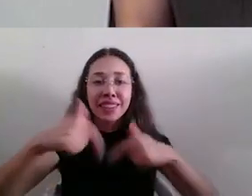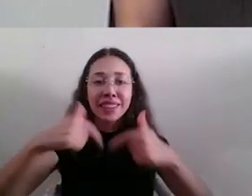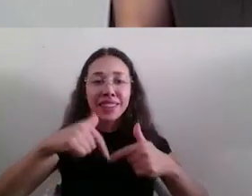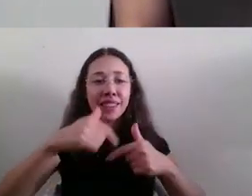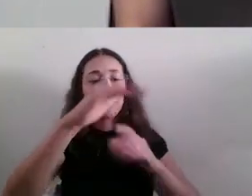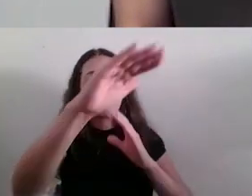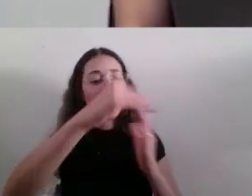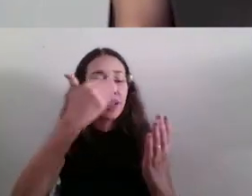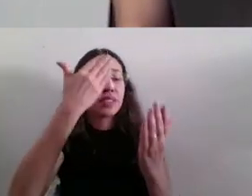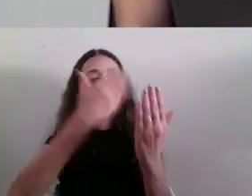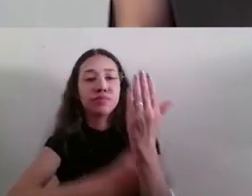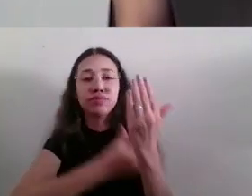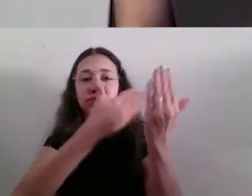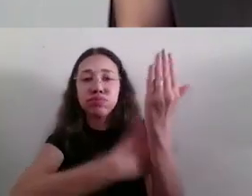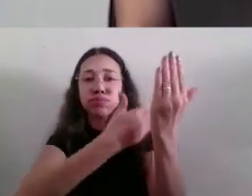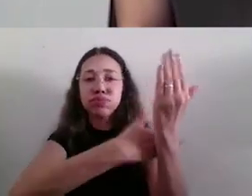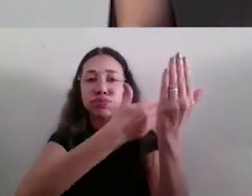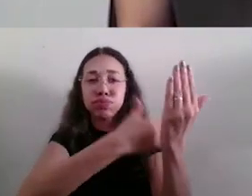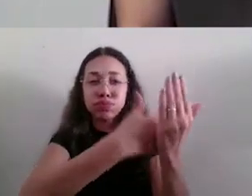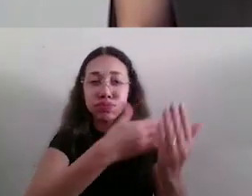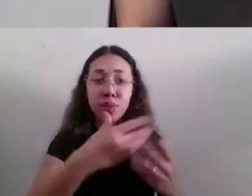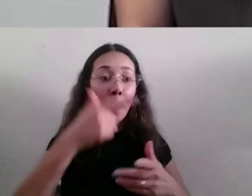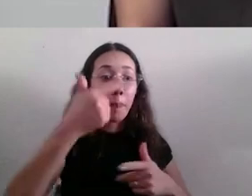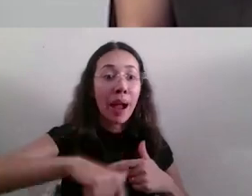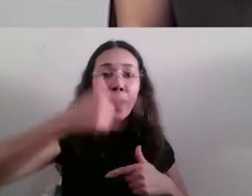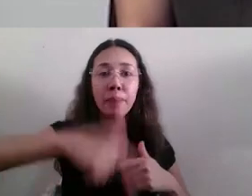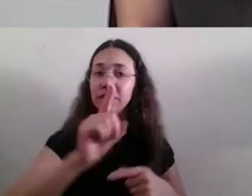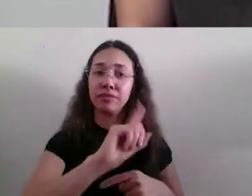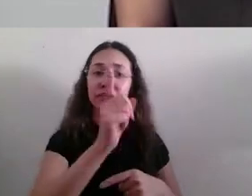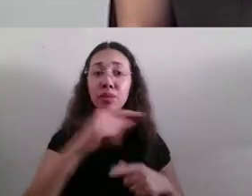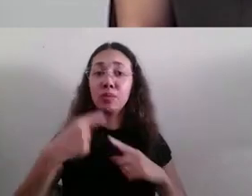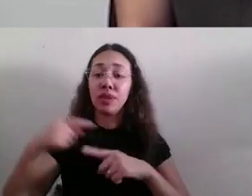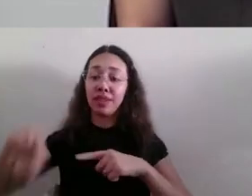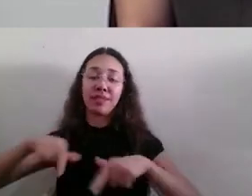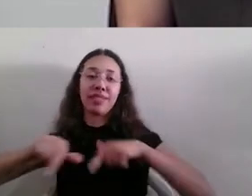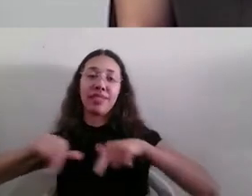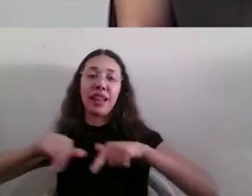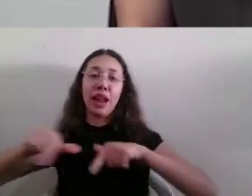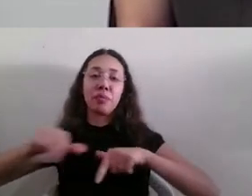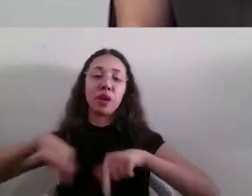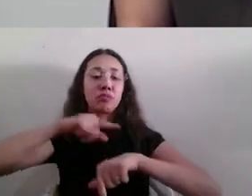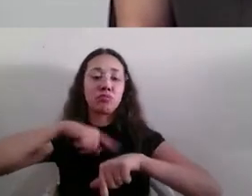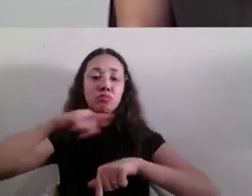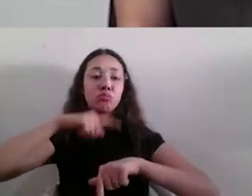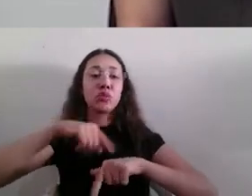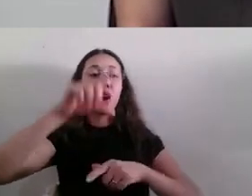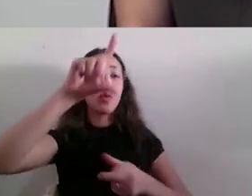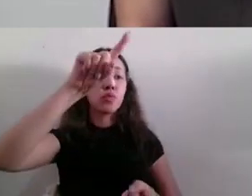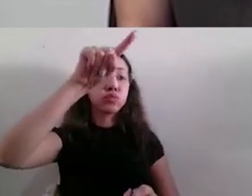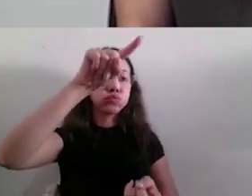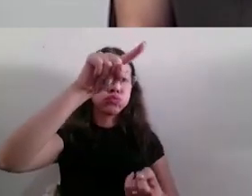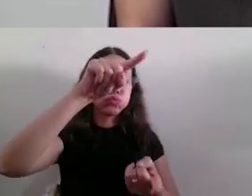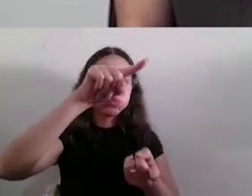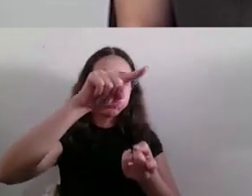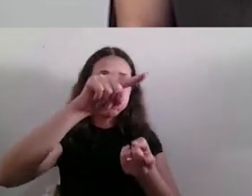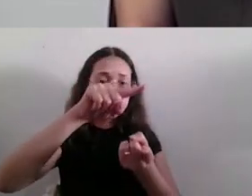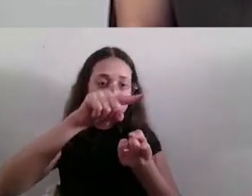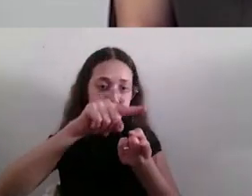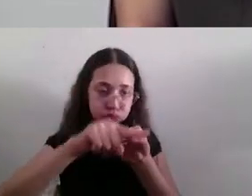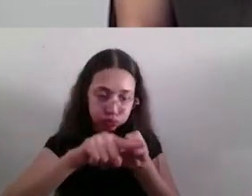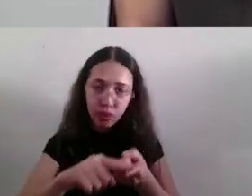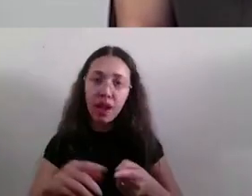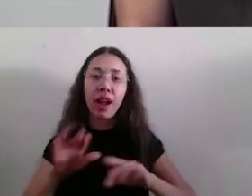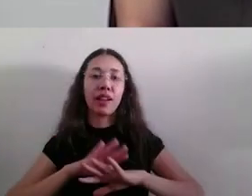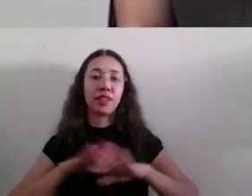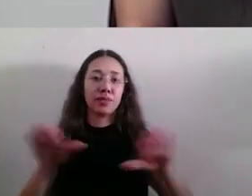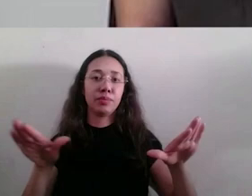partir do momento que cessar a sua designação, ele continua com aqueles processos. Aqueles processos voltam. Se for o juiz titular, que acaba